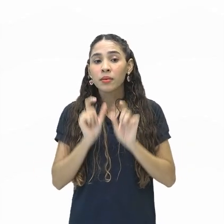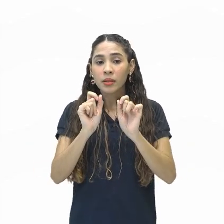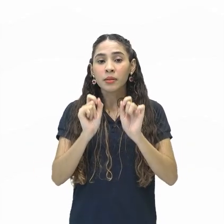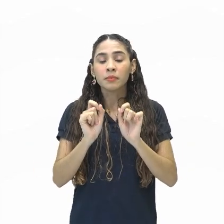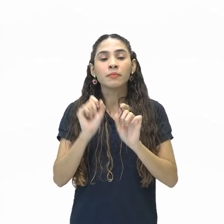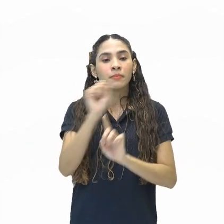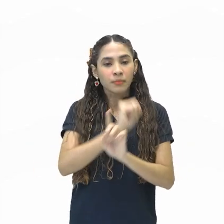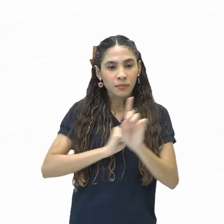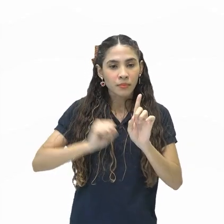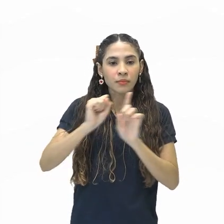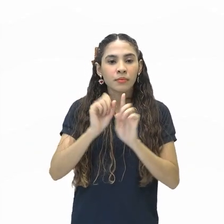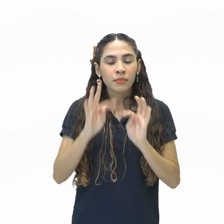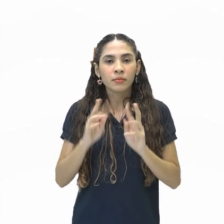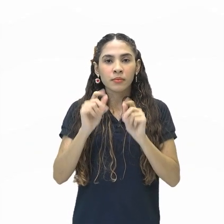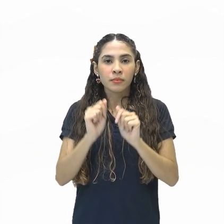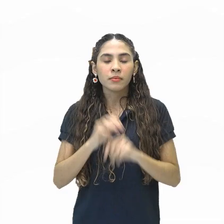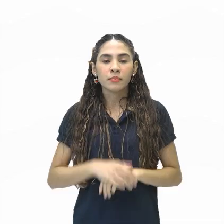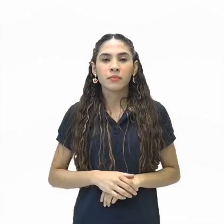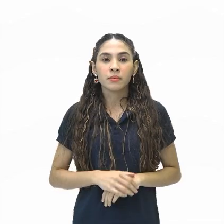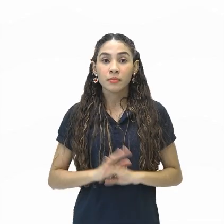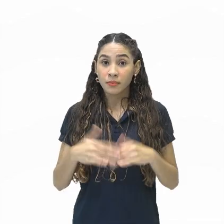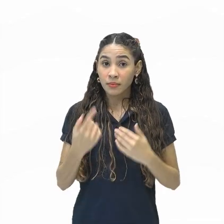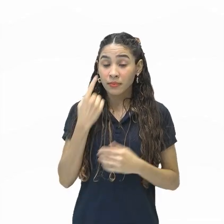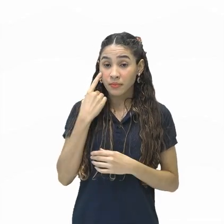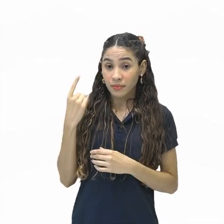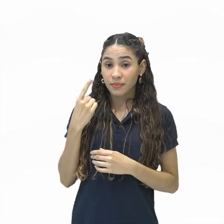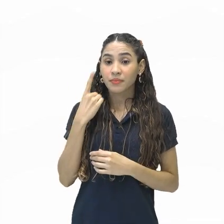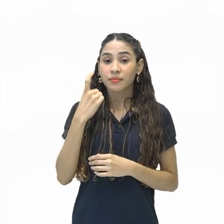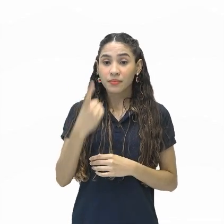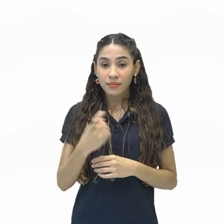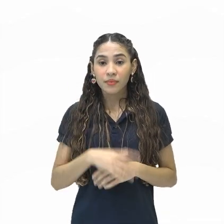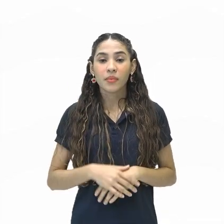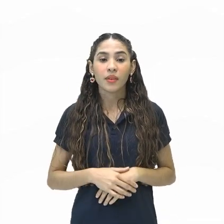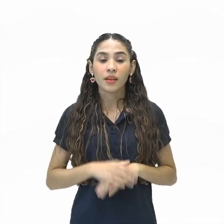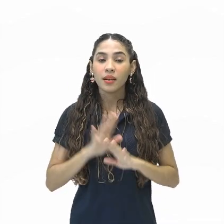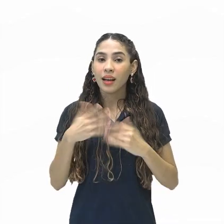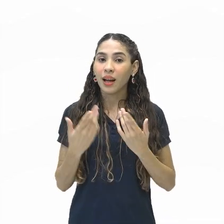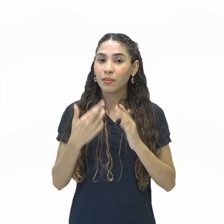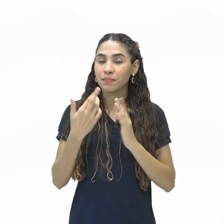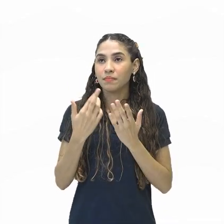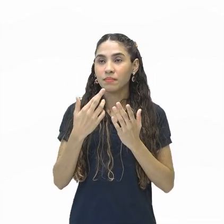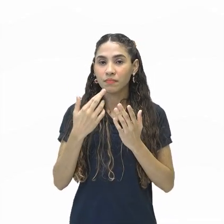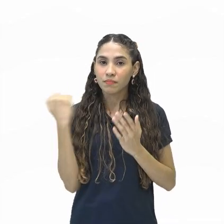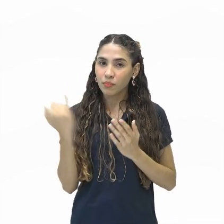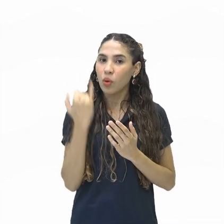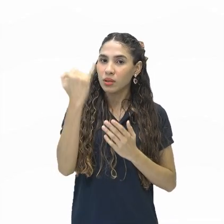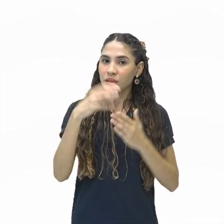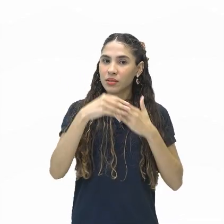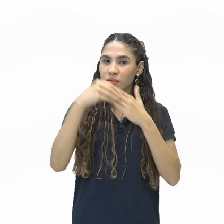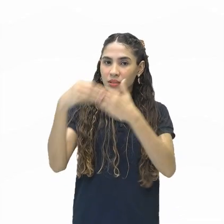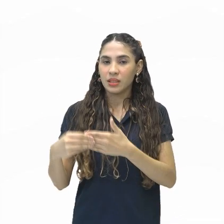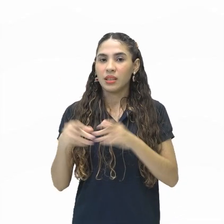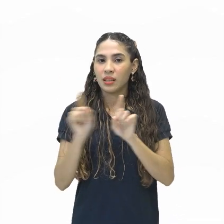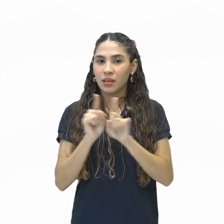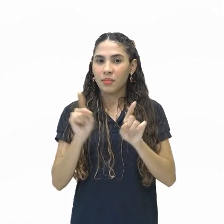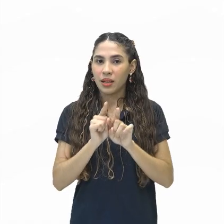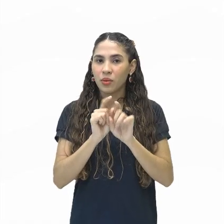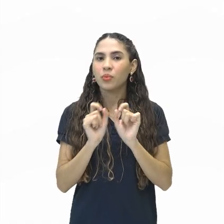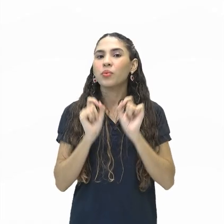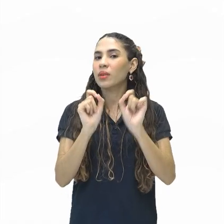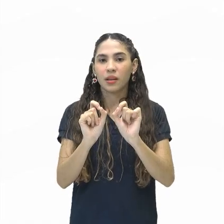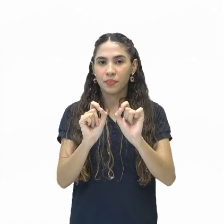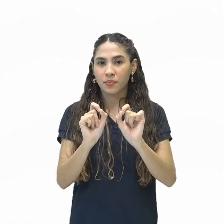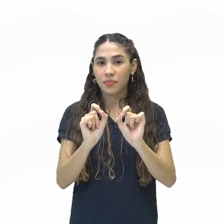a sociedade como um todo. Olha só que interessante, né? É uma prioridade que guia o